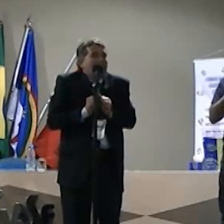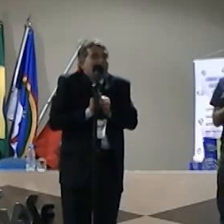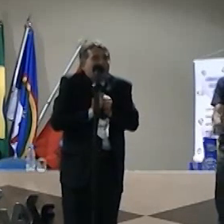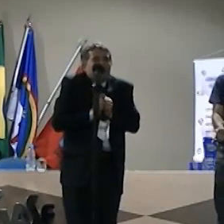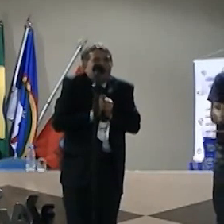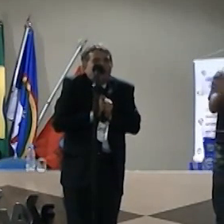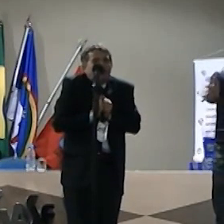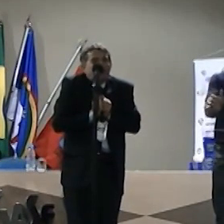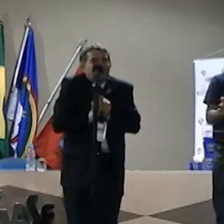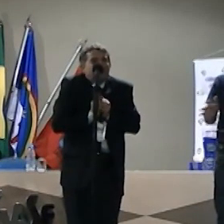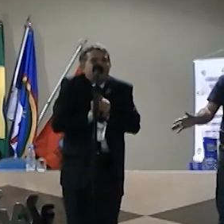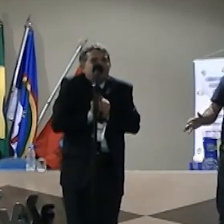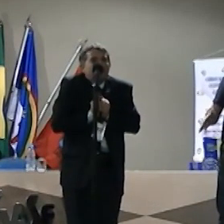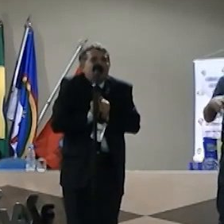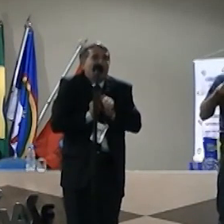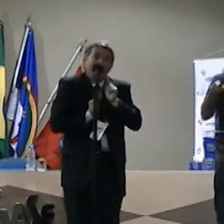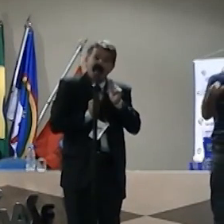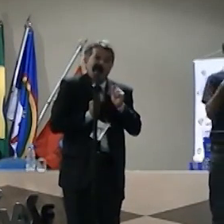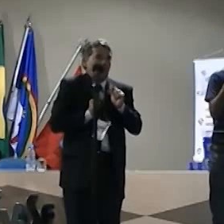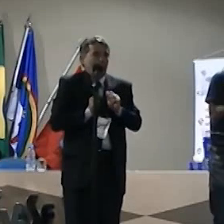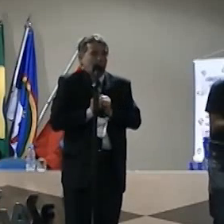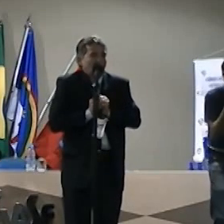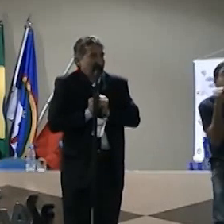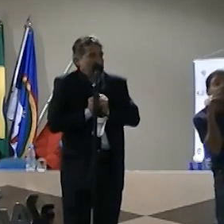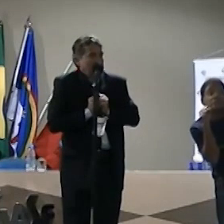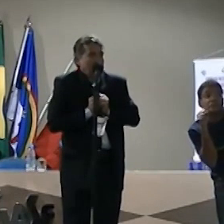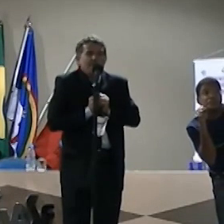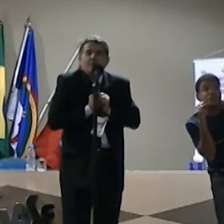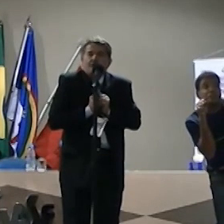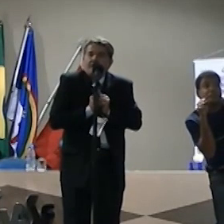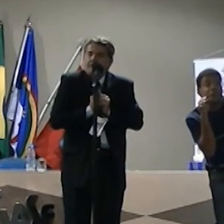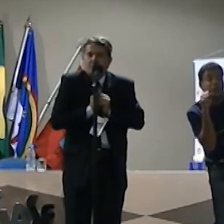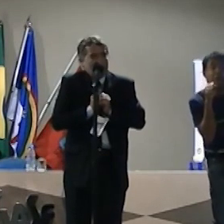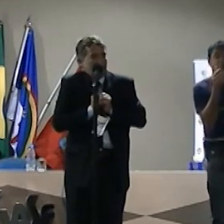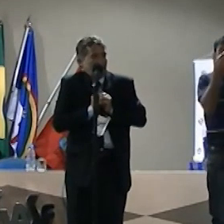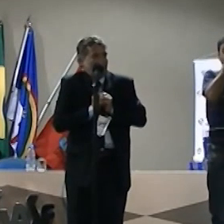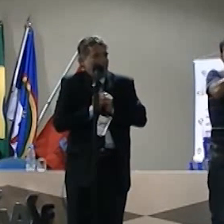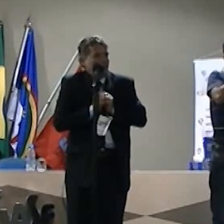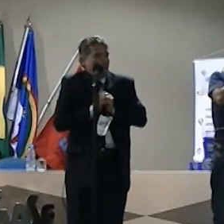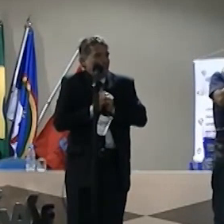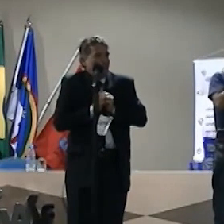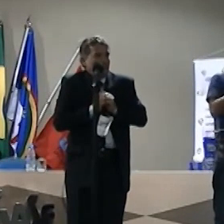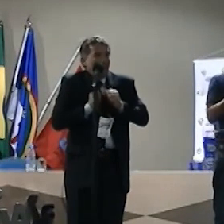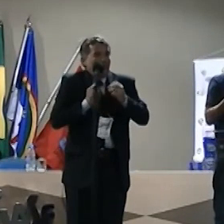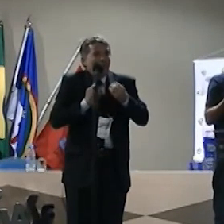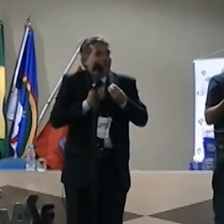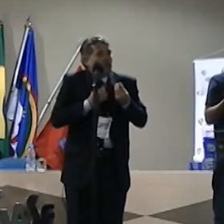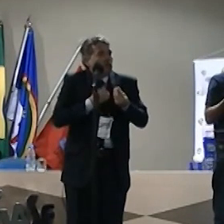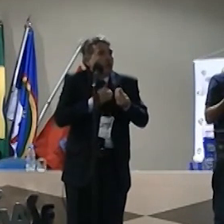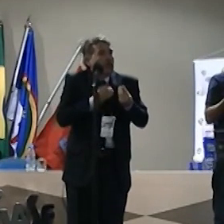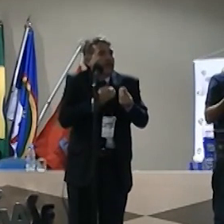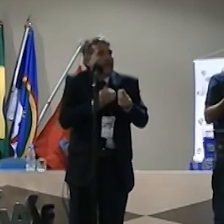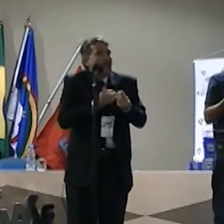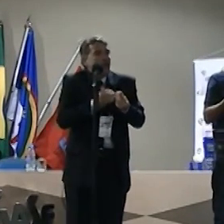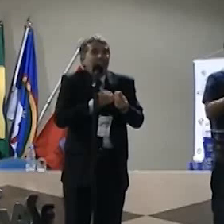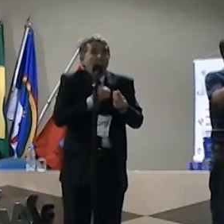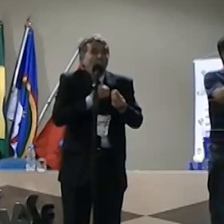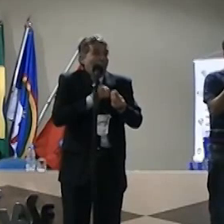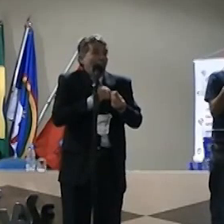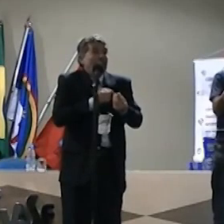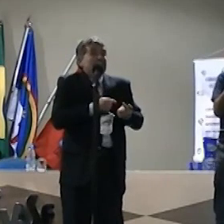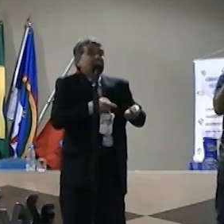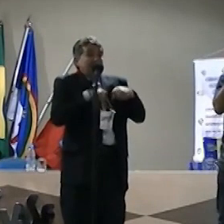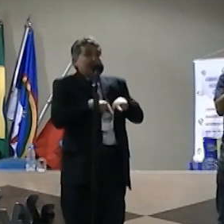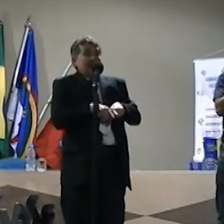ele lá embaixo da cama, sem se machucar, não se cortou. Por favor, pessoal, faltou nele,